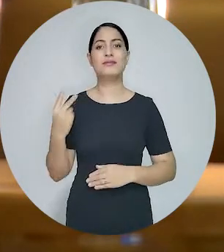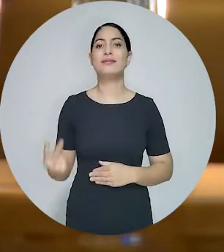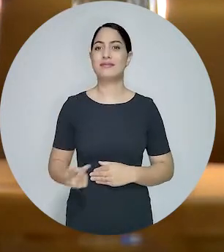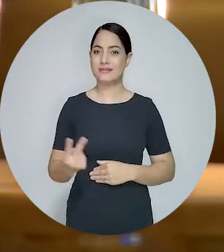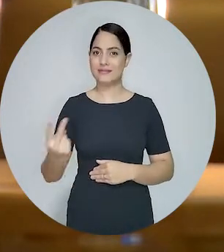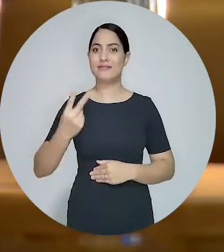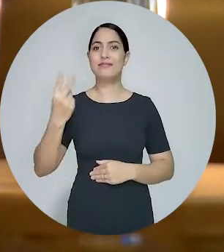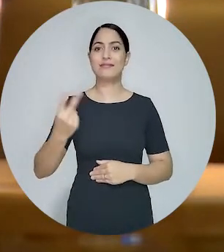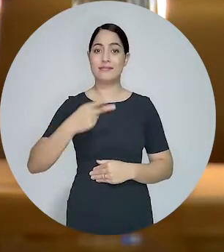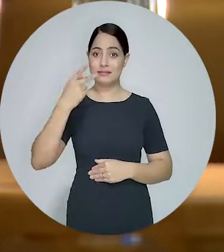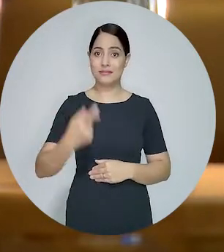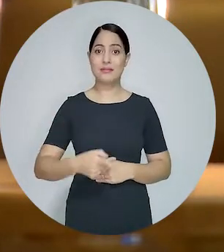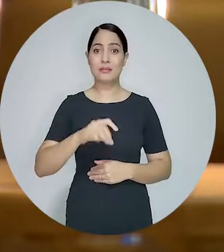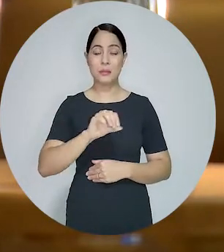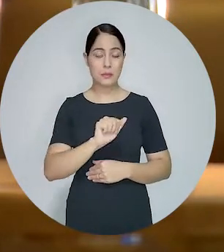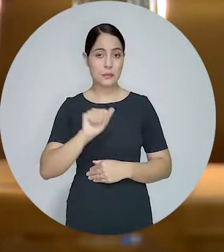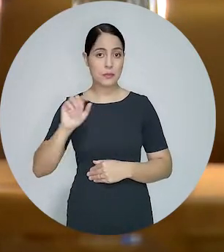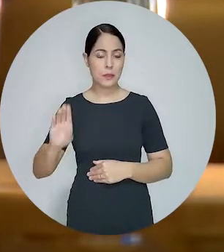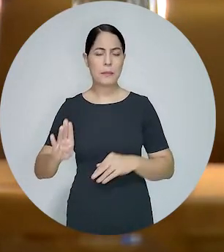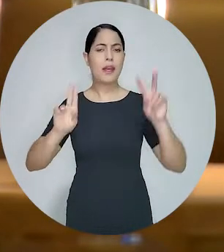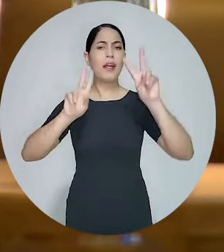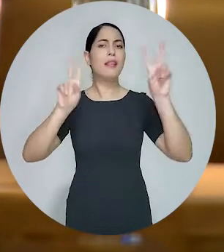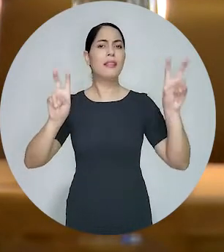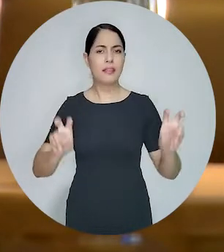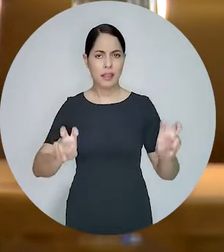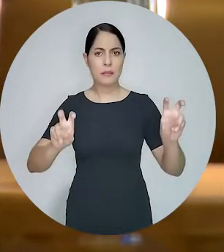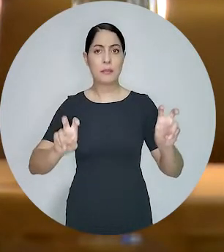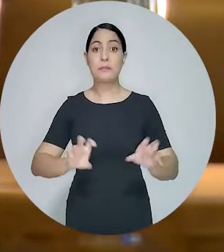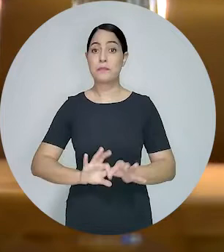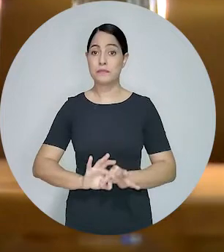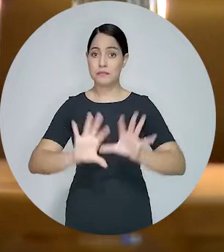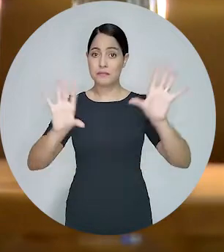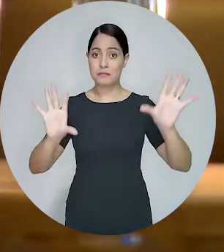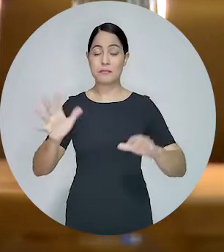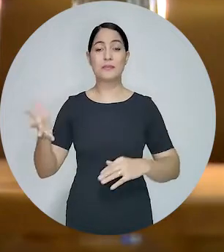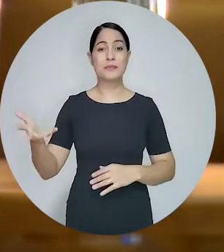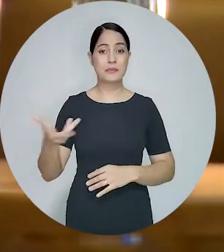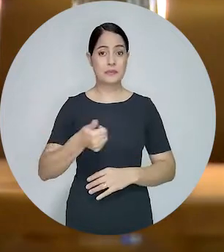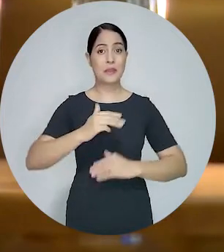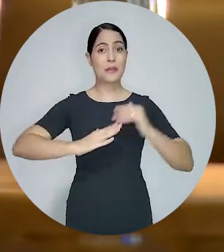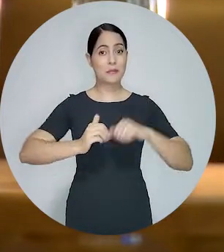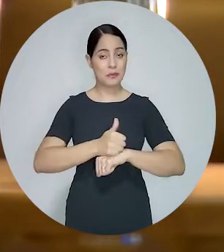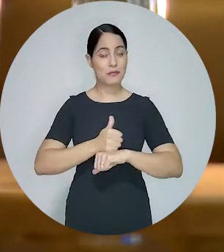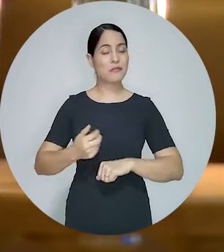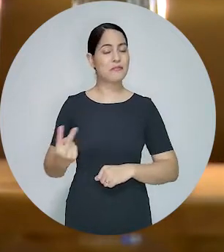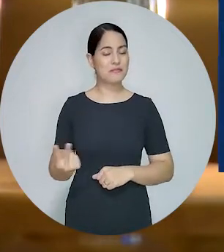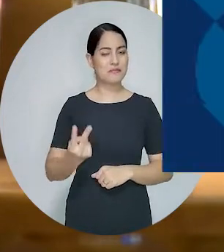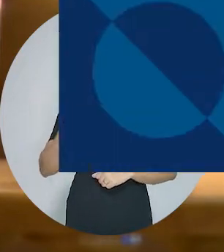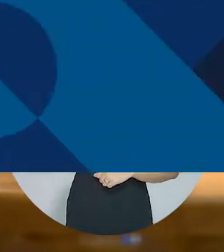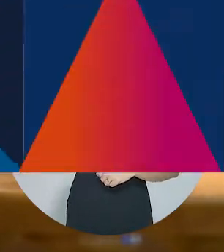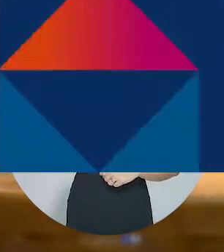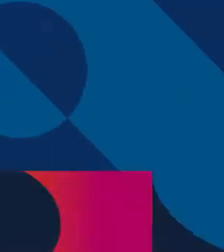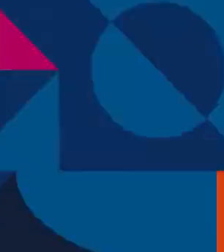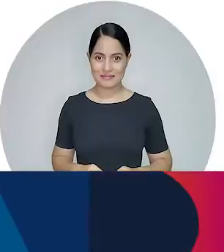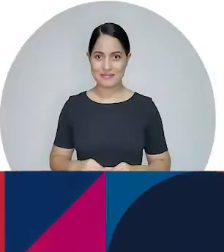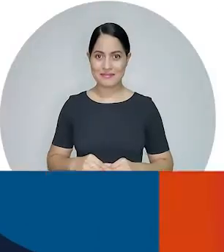da Advocacia da OAB Nacional, cujo tema tratou da independência, qualificação e reconhecimento